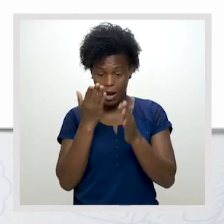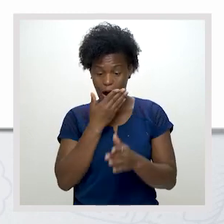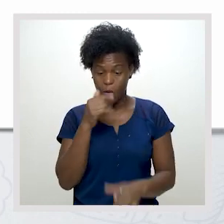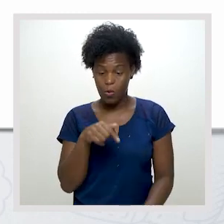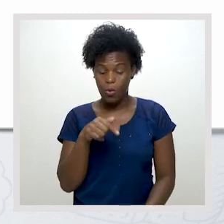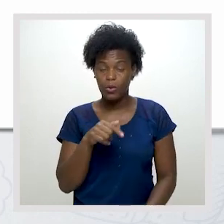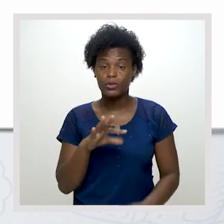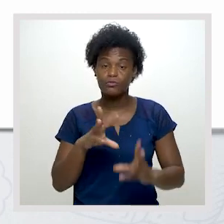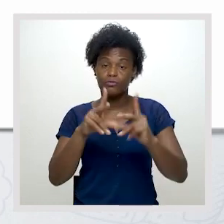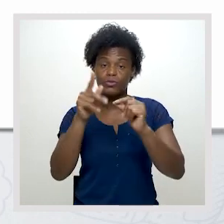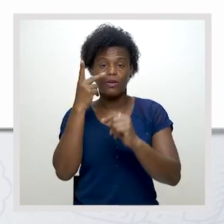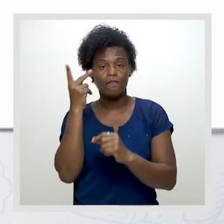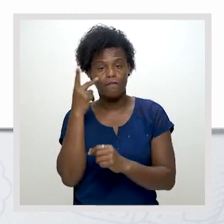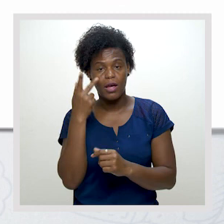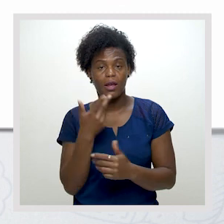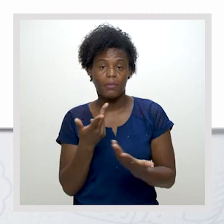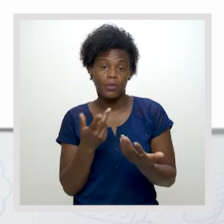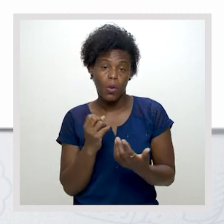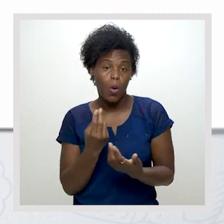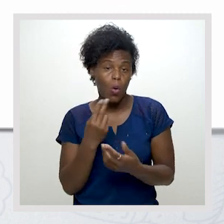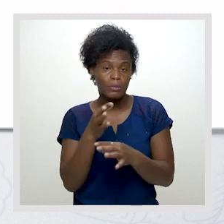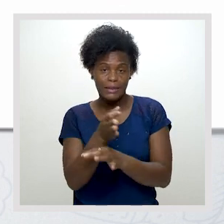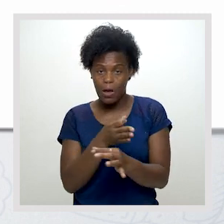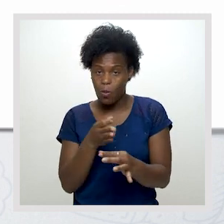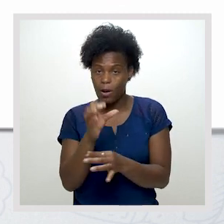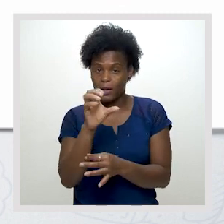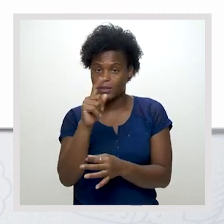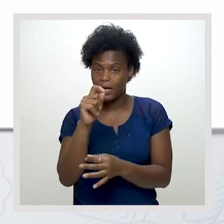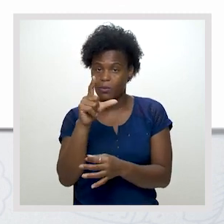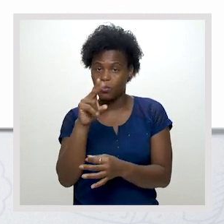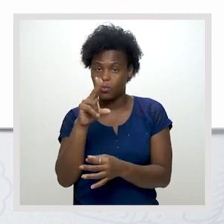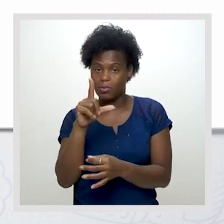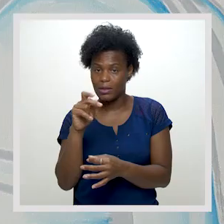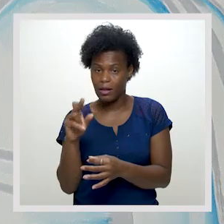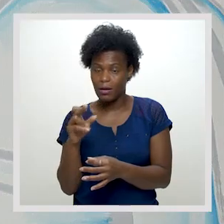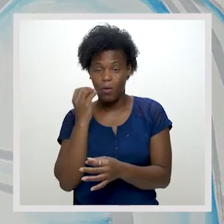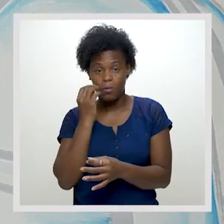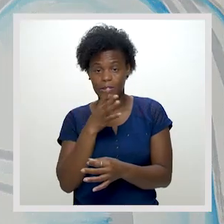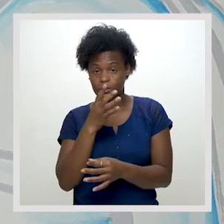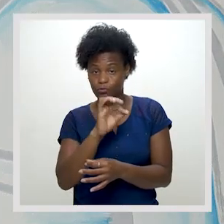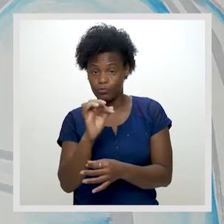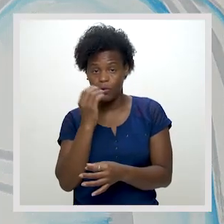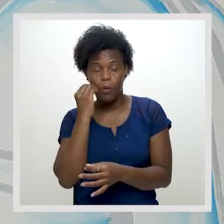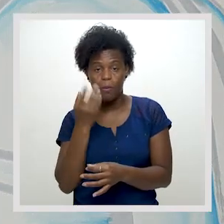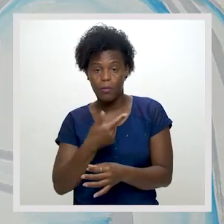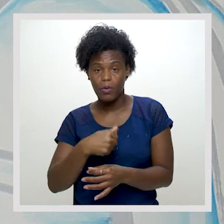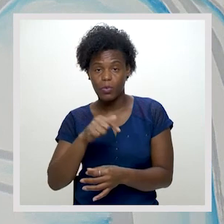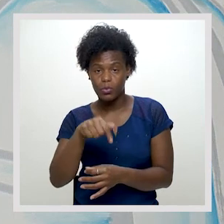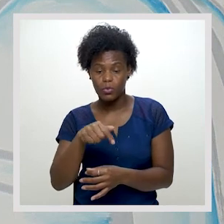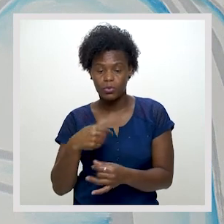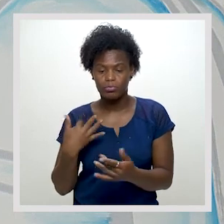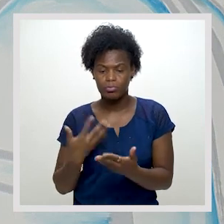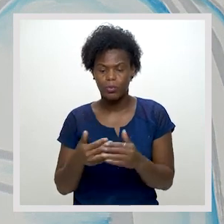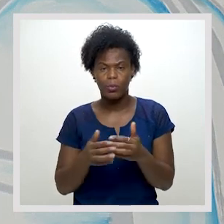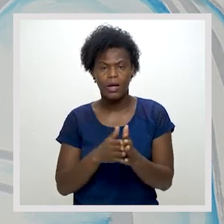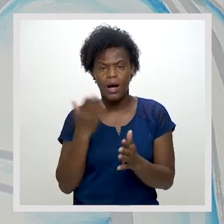é a evolução biológica ou celular. Como tinha-vos dito, como é que nós hoje, durante toda essa aula,